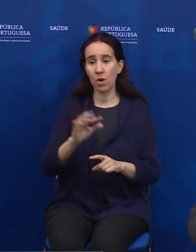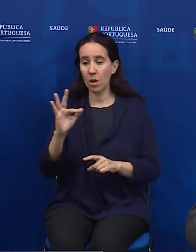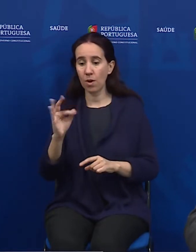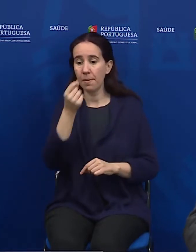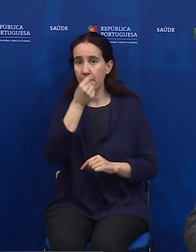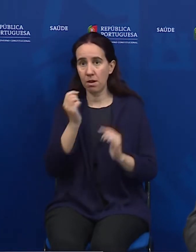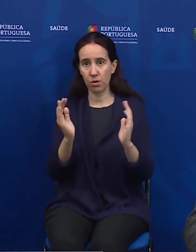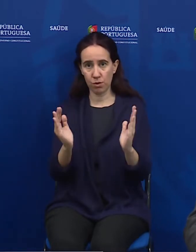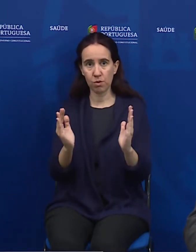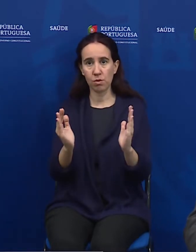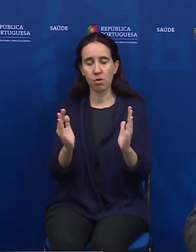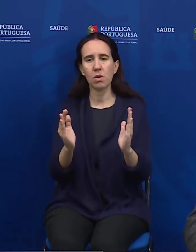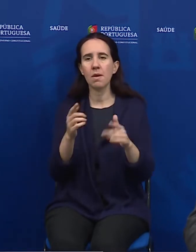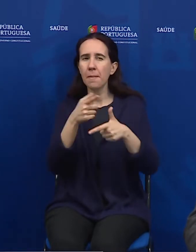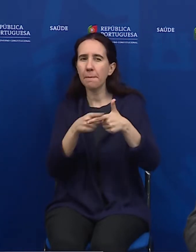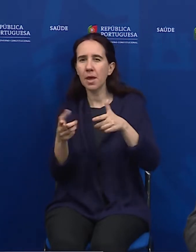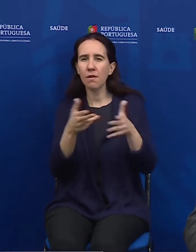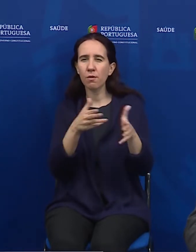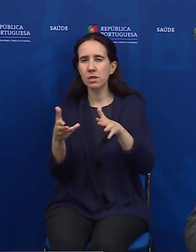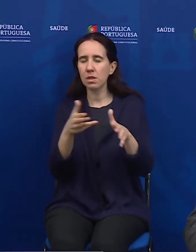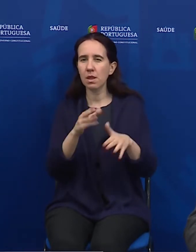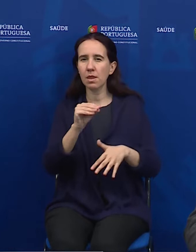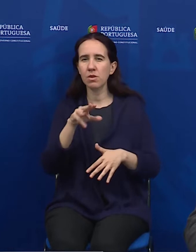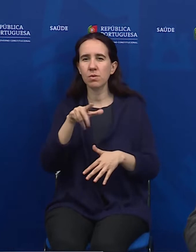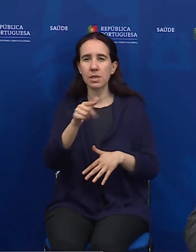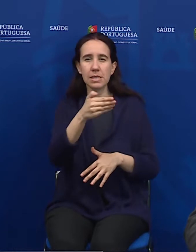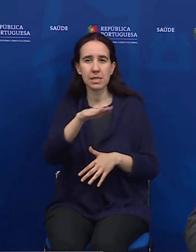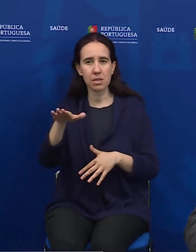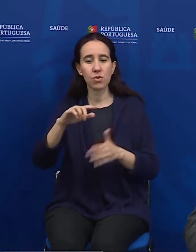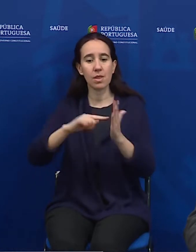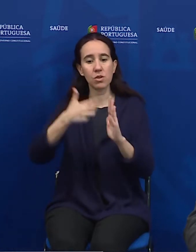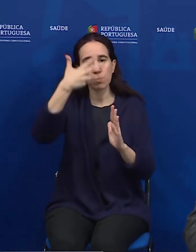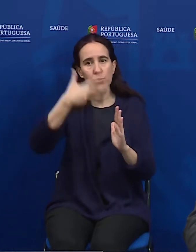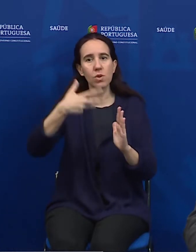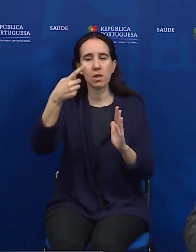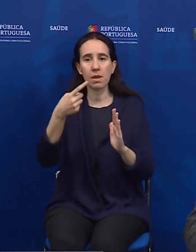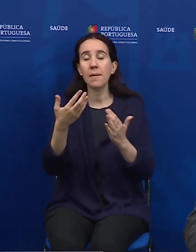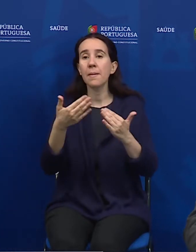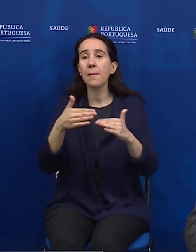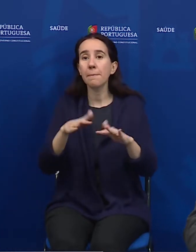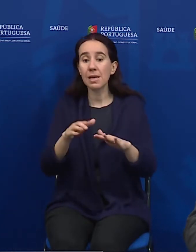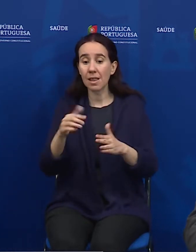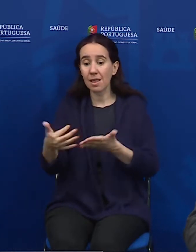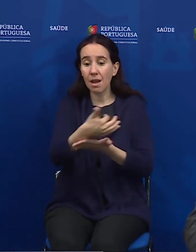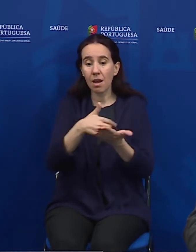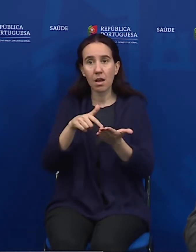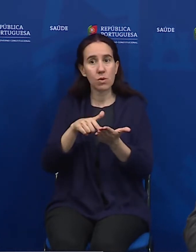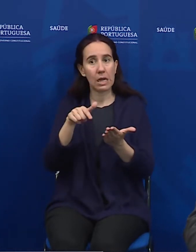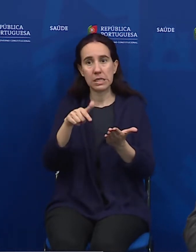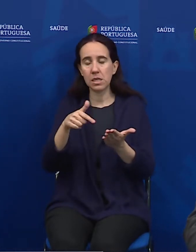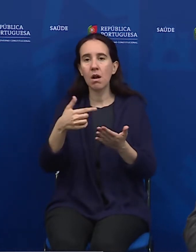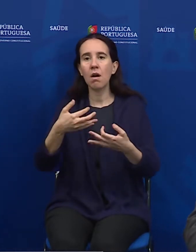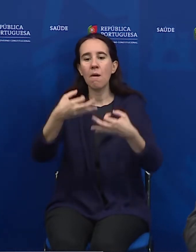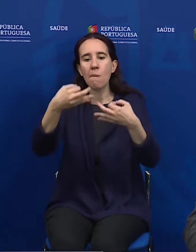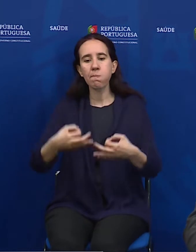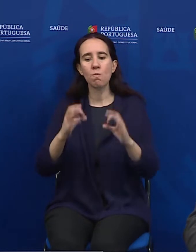de maio, a média foi de cerca de 10.700 testes por dia. Mas estes dados não estão ainda